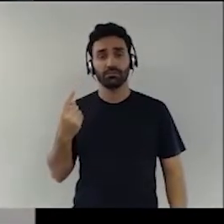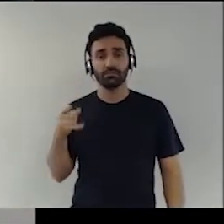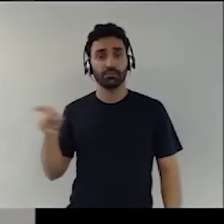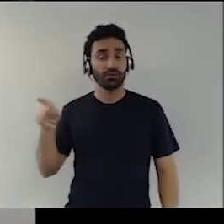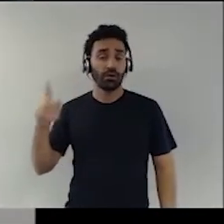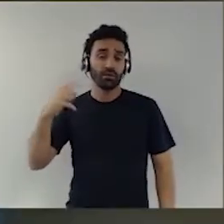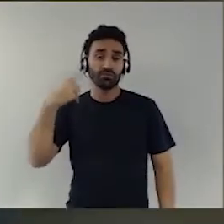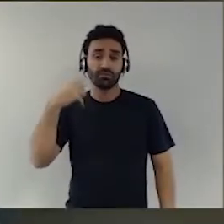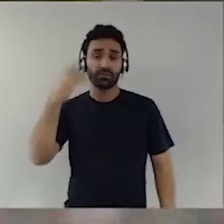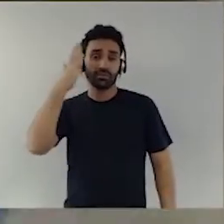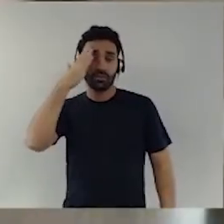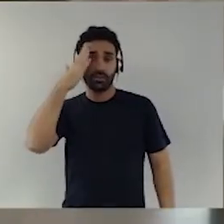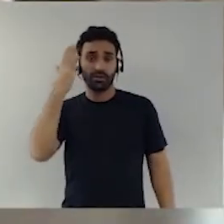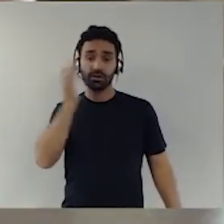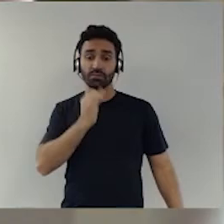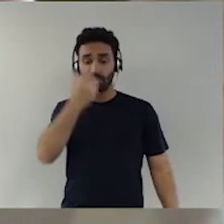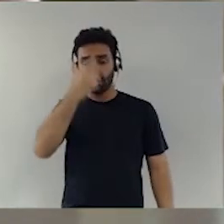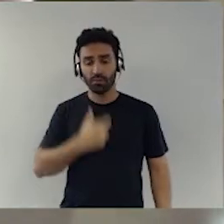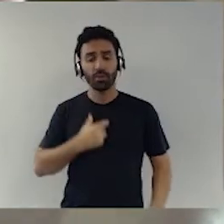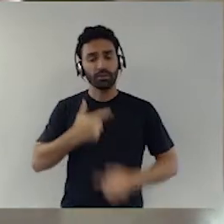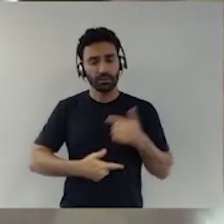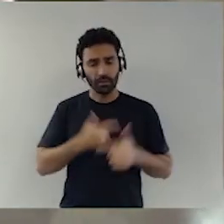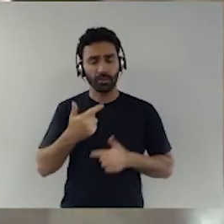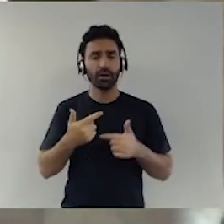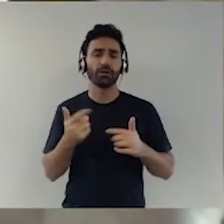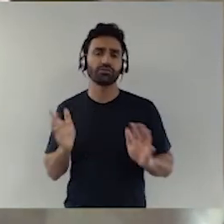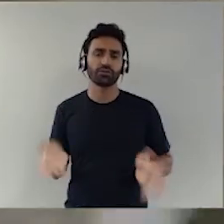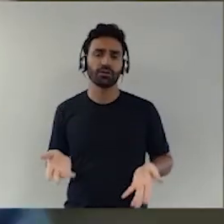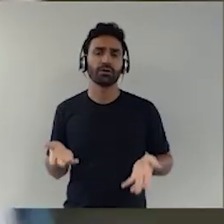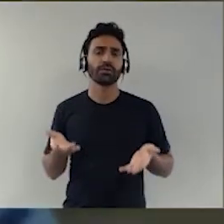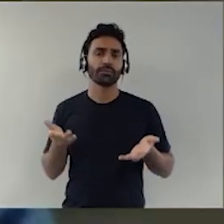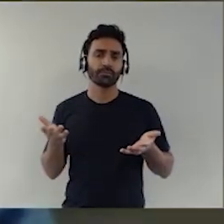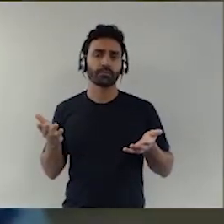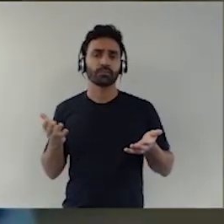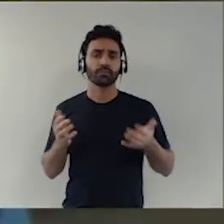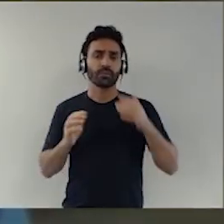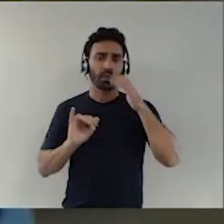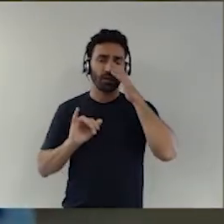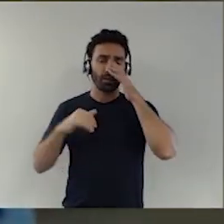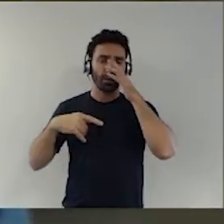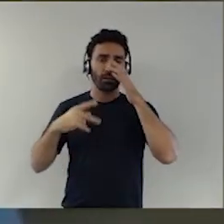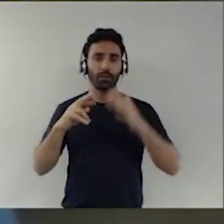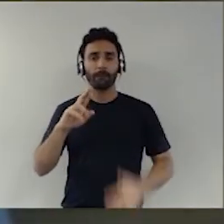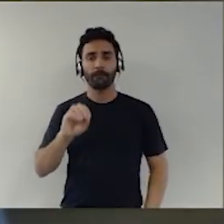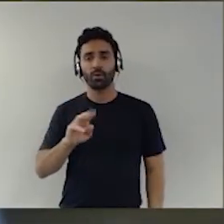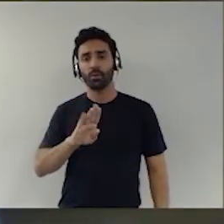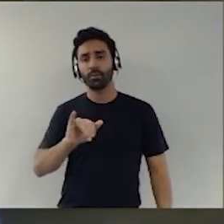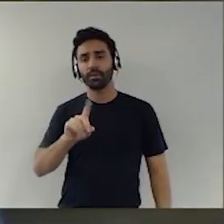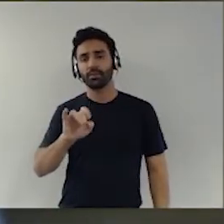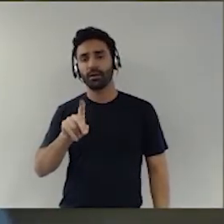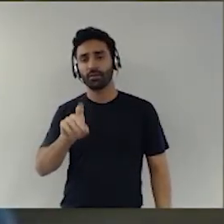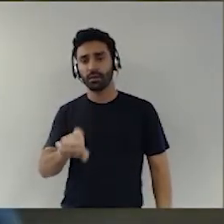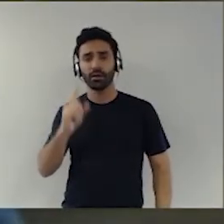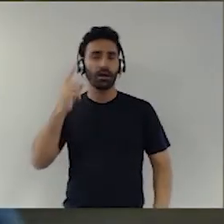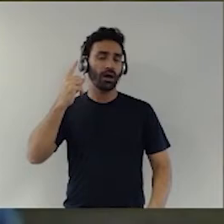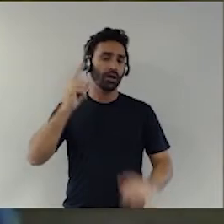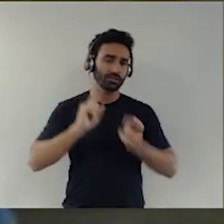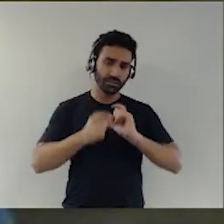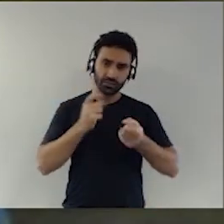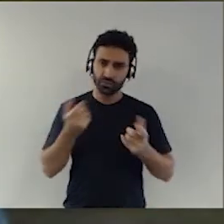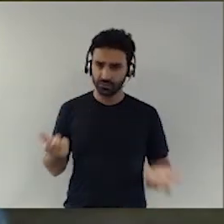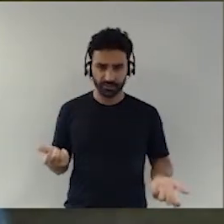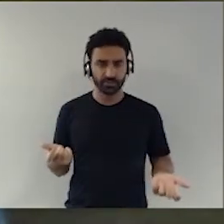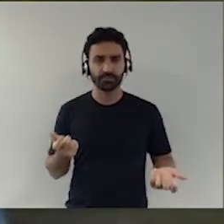advogado. Né? Eu, por exemplo, atuo muito em improbidade administrativa. Então, ações cíveis de